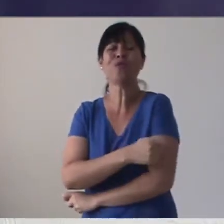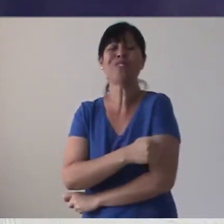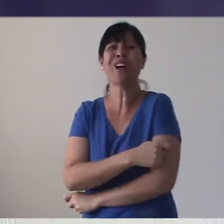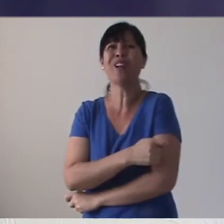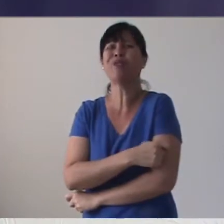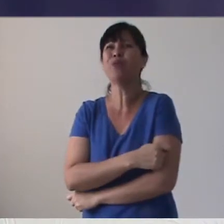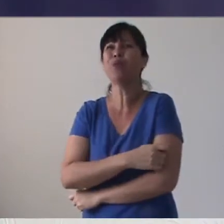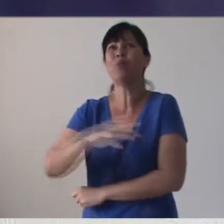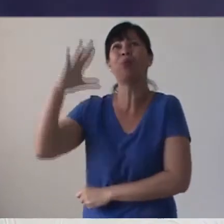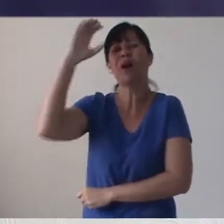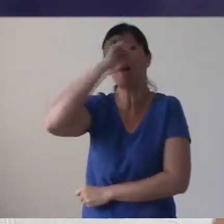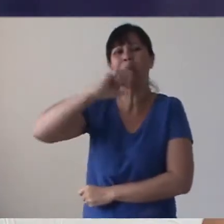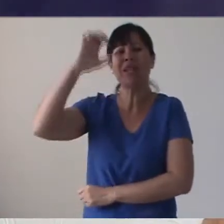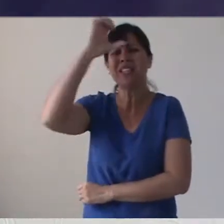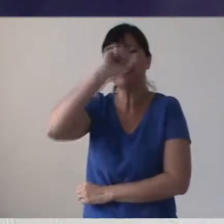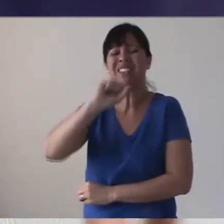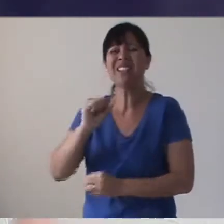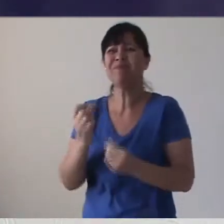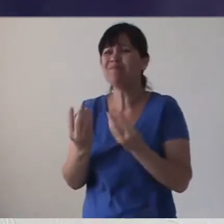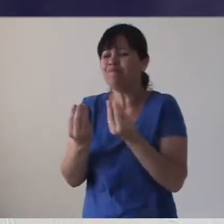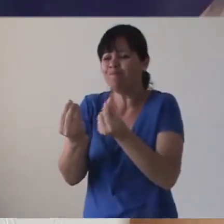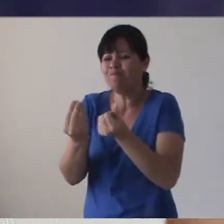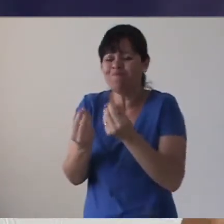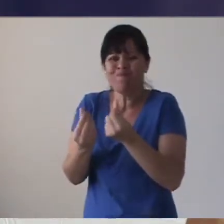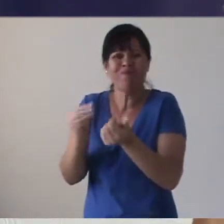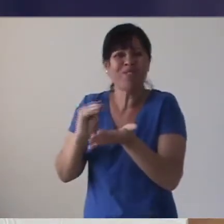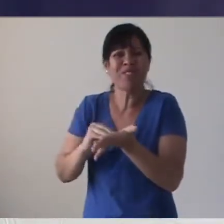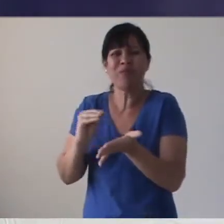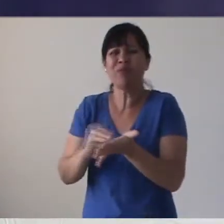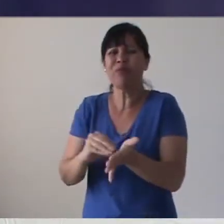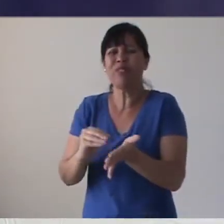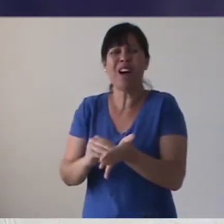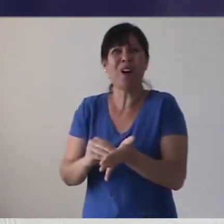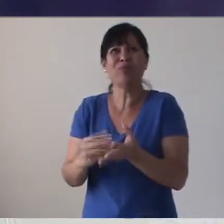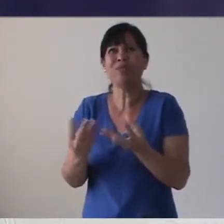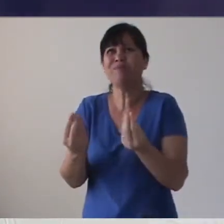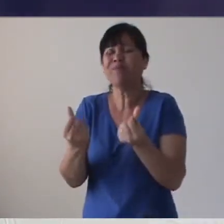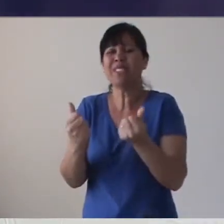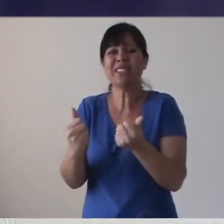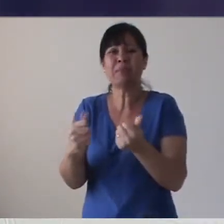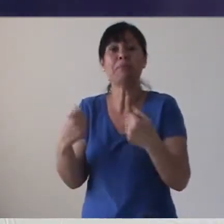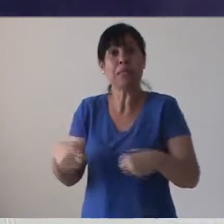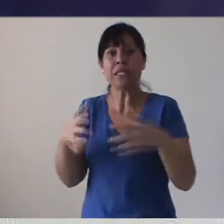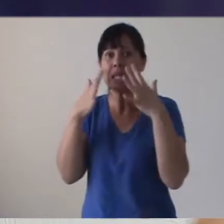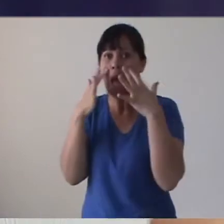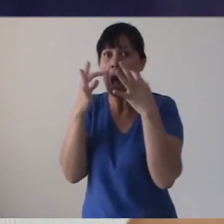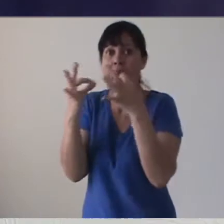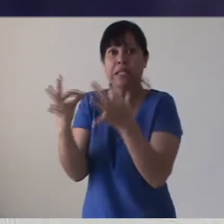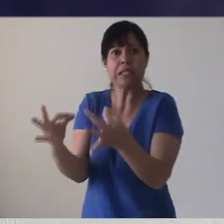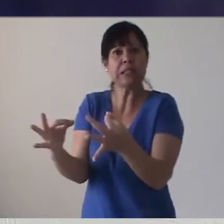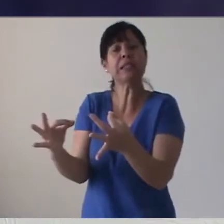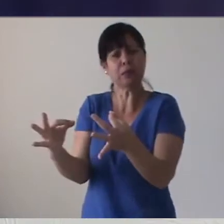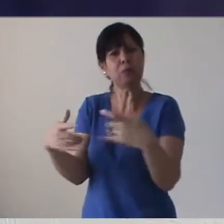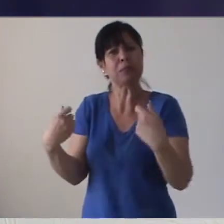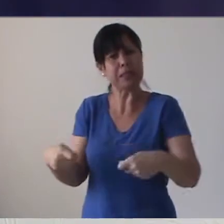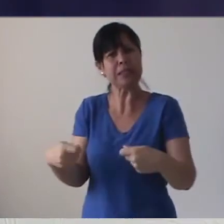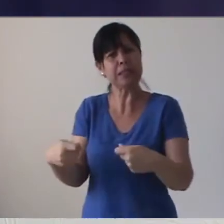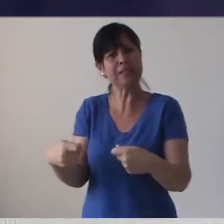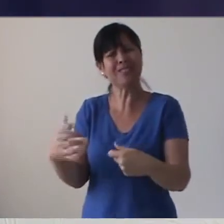carentes, tá? Eles são extremamente carentes, então eles precisam dessa atenção. Por isso que a gente fala que é uma